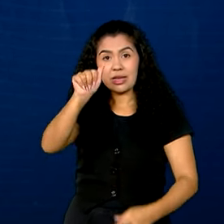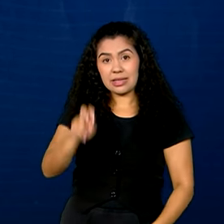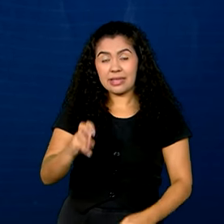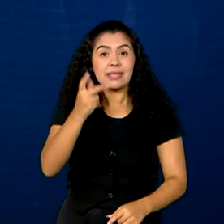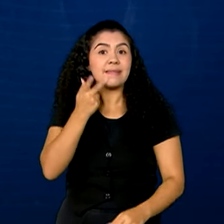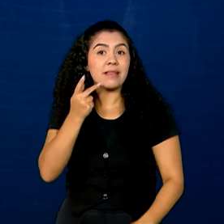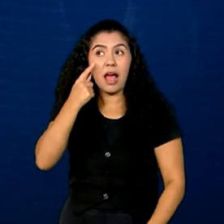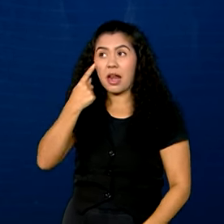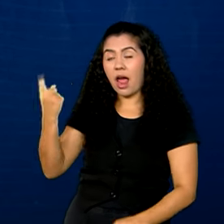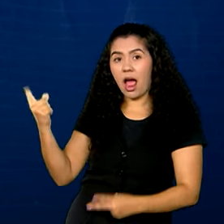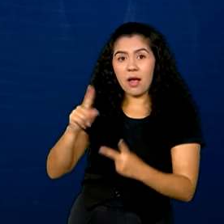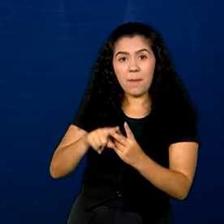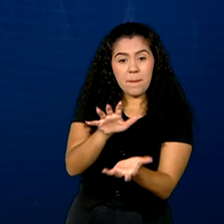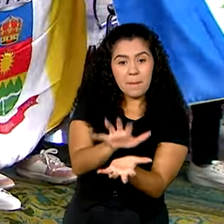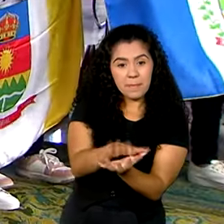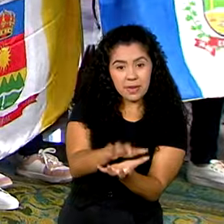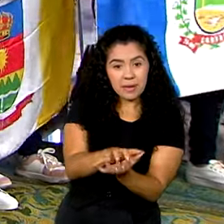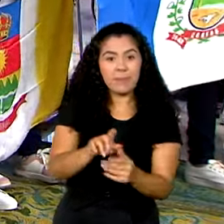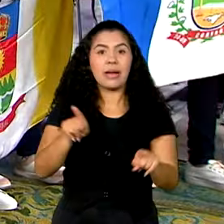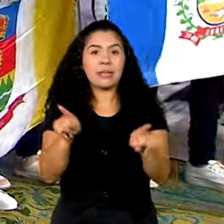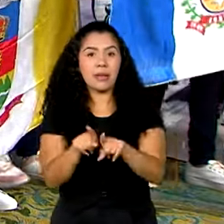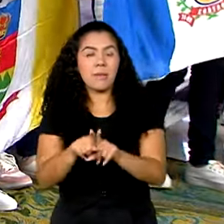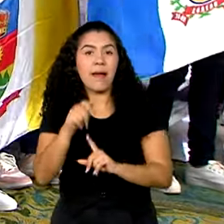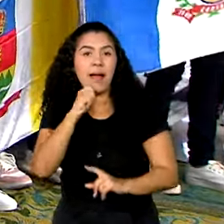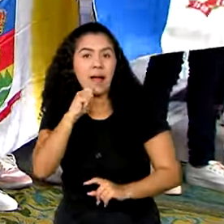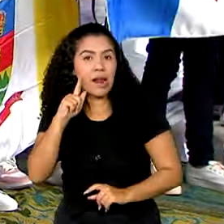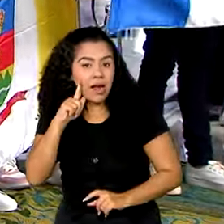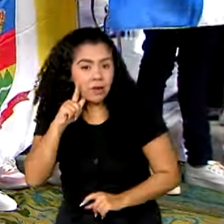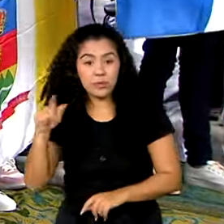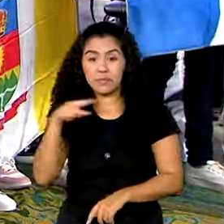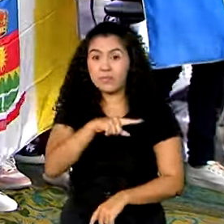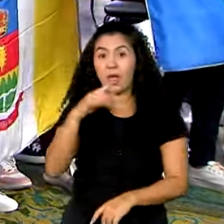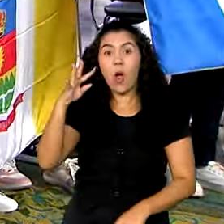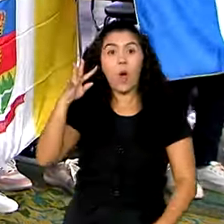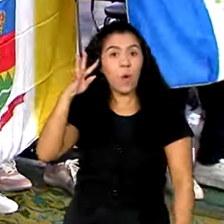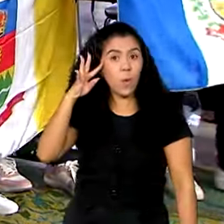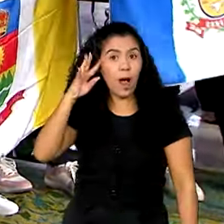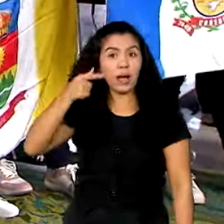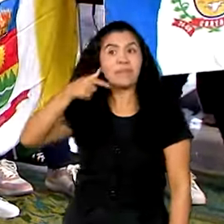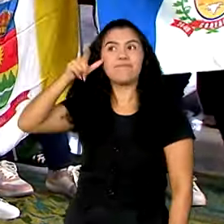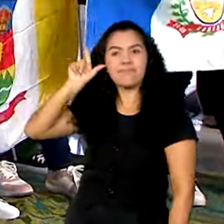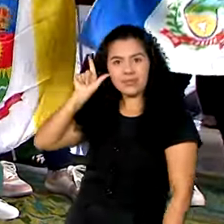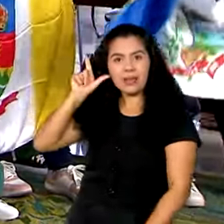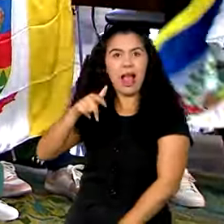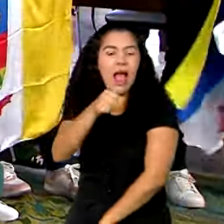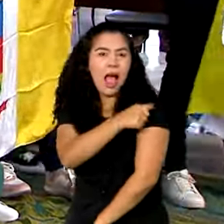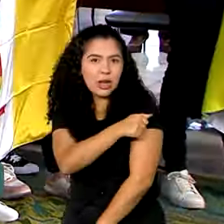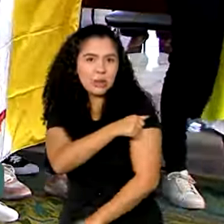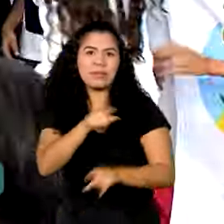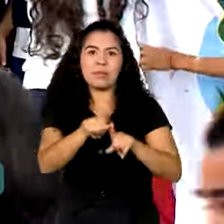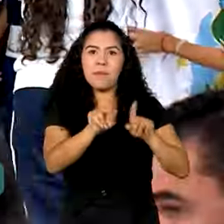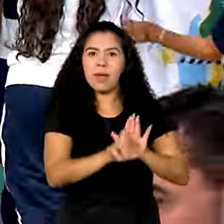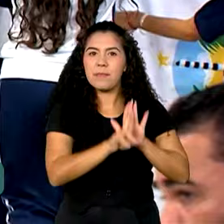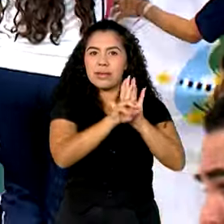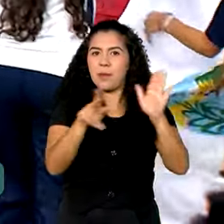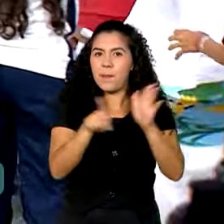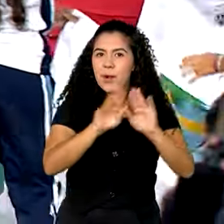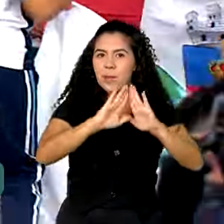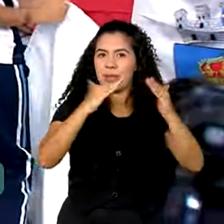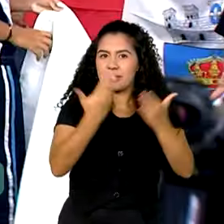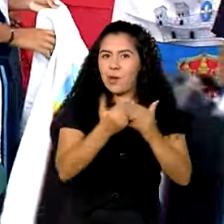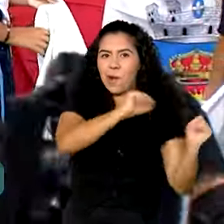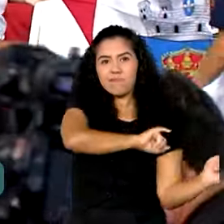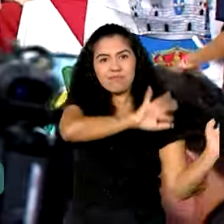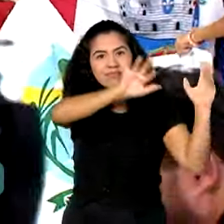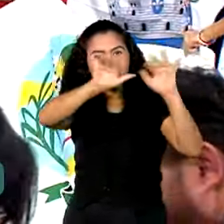Pernambuco e 5 de Alagoas. Nesta quarta-feira, alunos e representantes das escolas estiveram no Palácio do